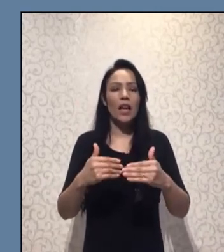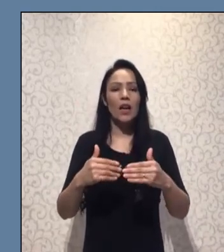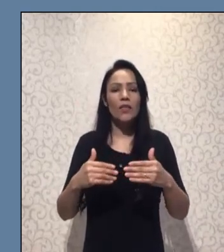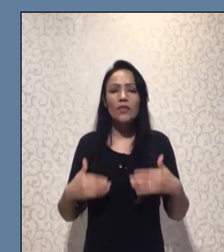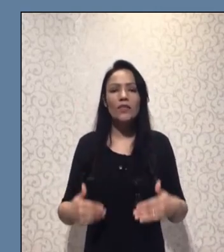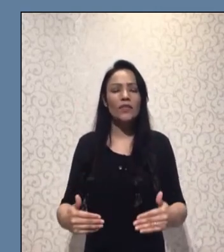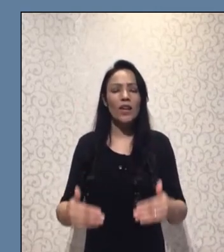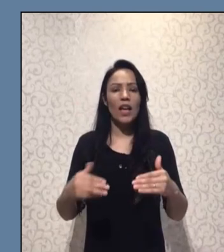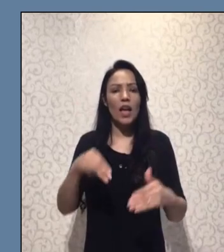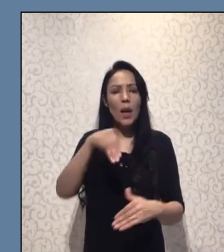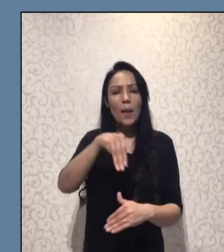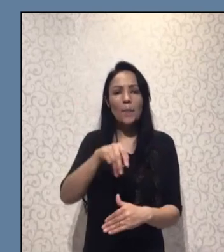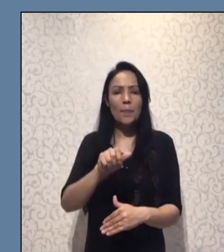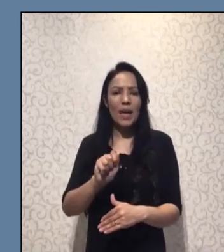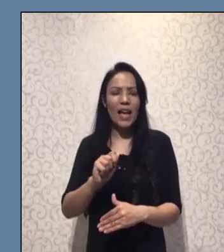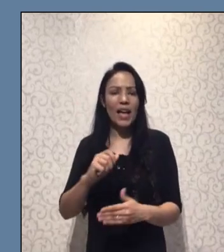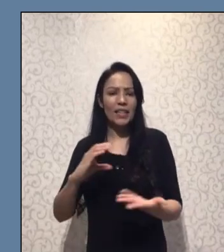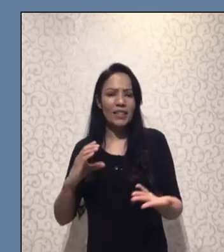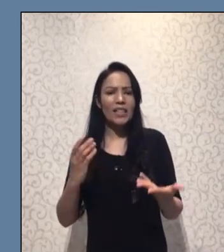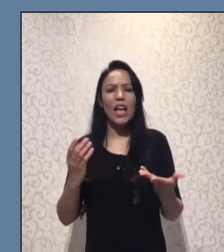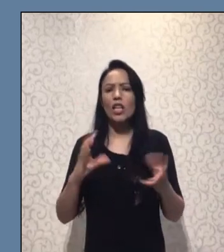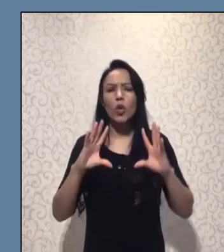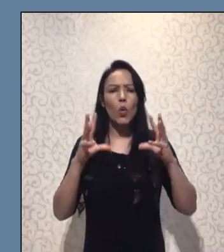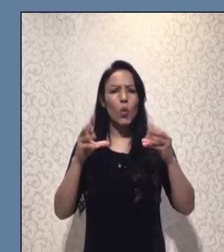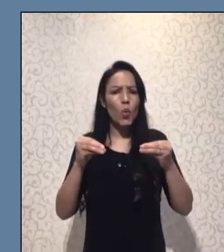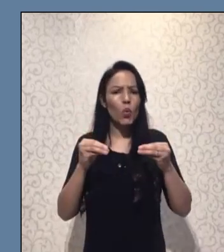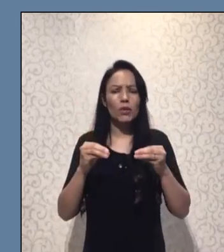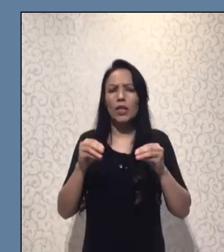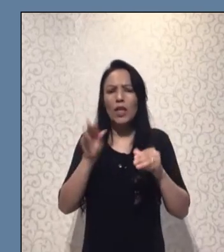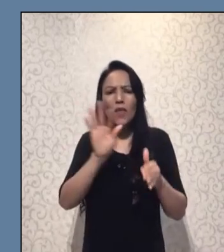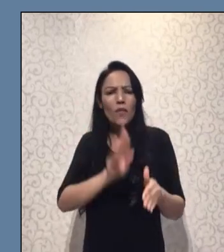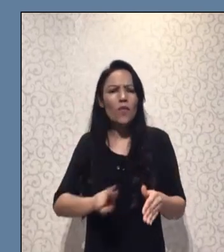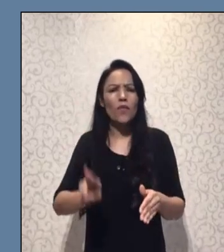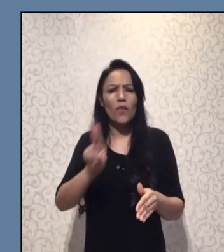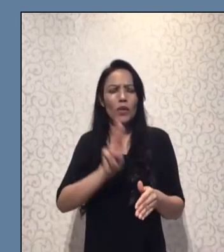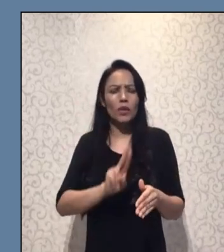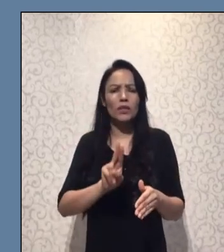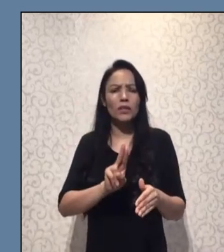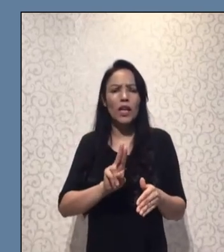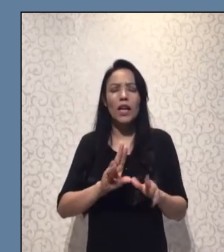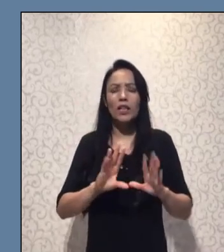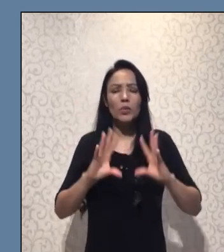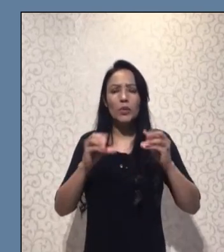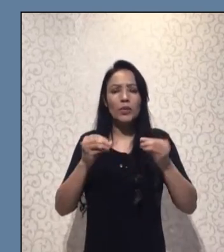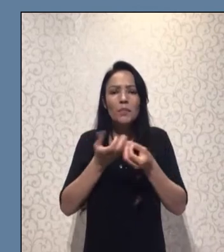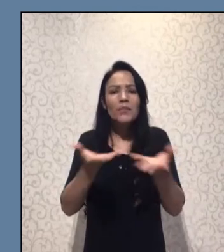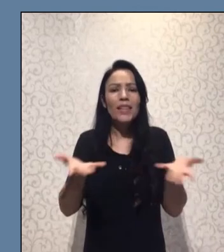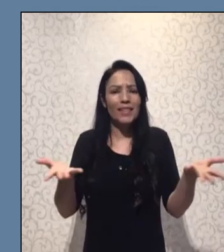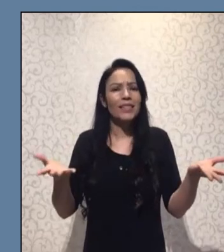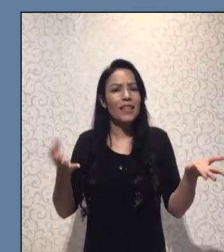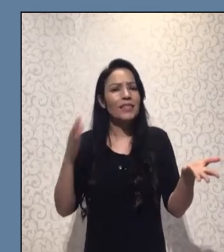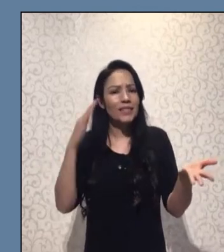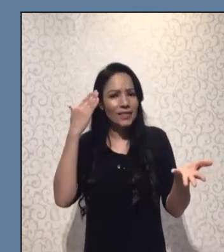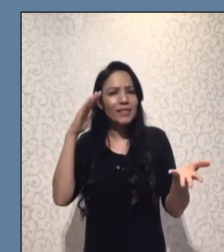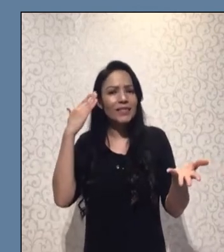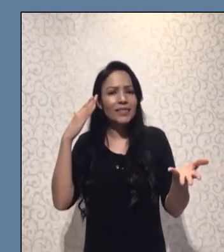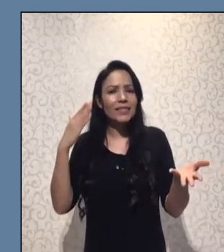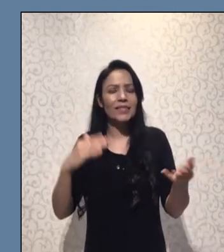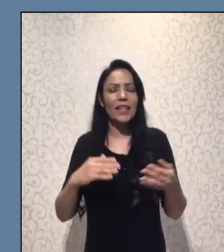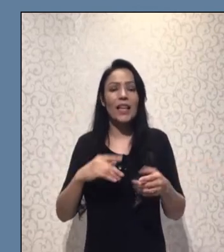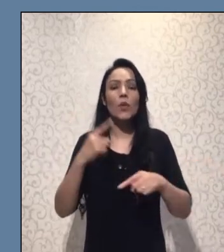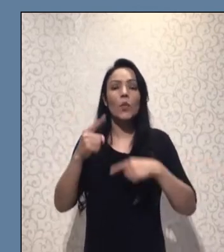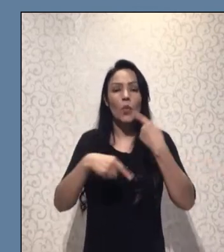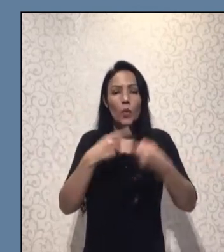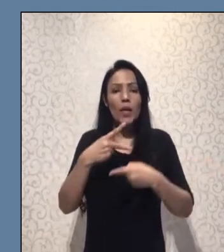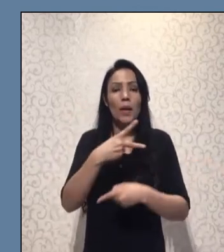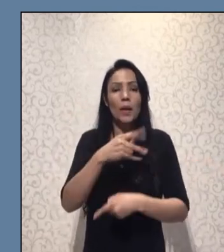com todas as dificuldades de um museu universitário, que nós, enfim, compartilhamos essa compreensão, e depois da Pinacoteca,